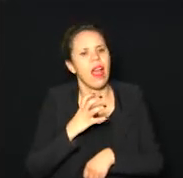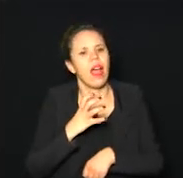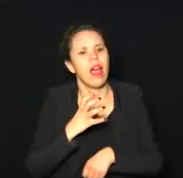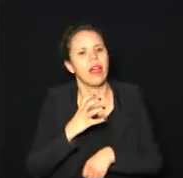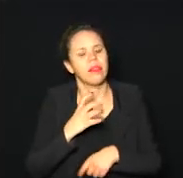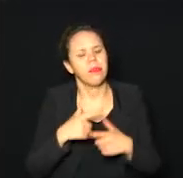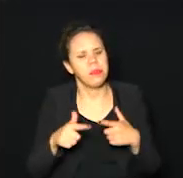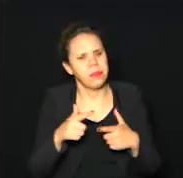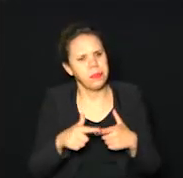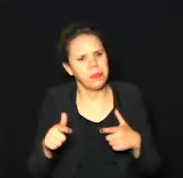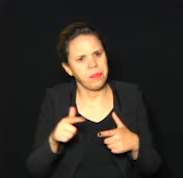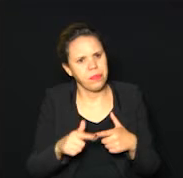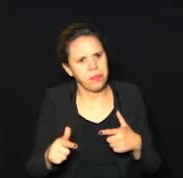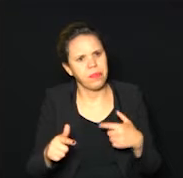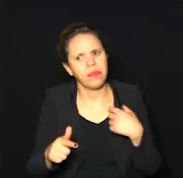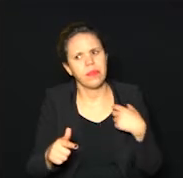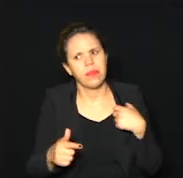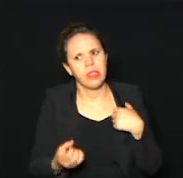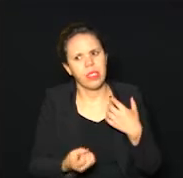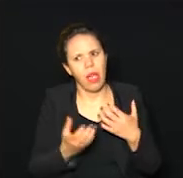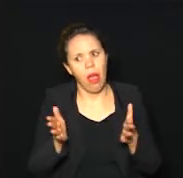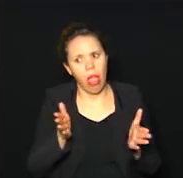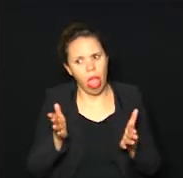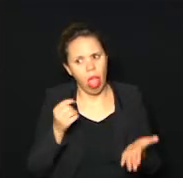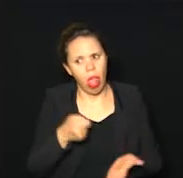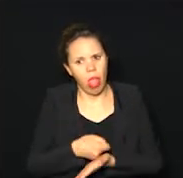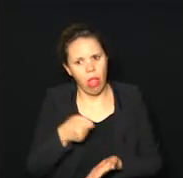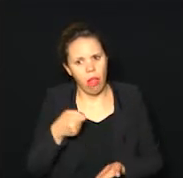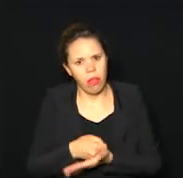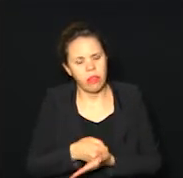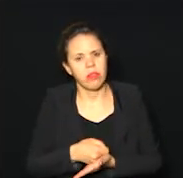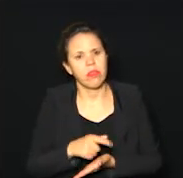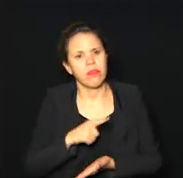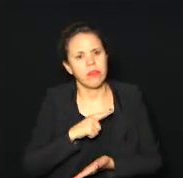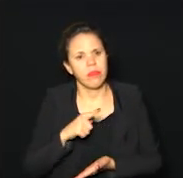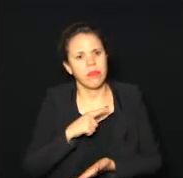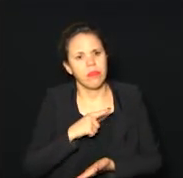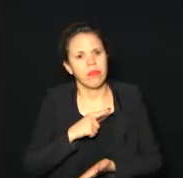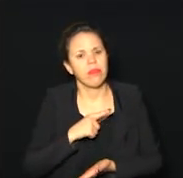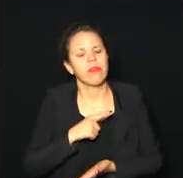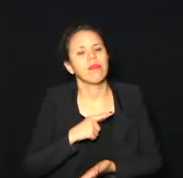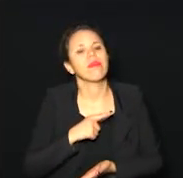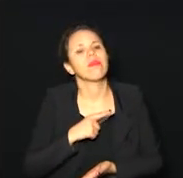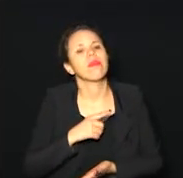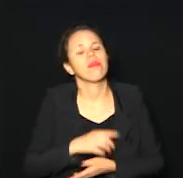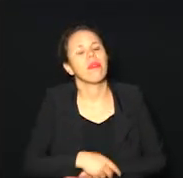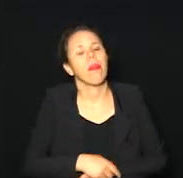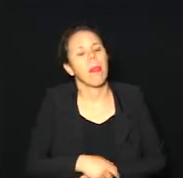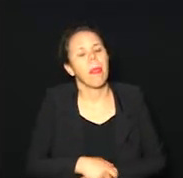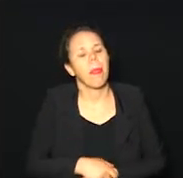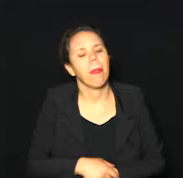situação, né, uma situação séria que exige que seja levada a sério e que